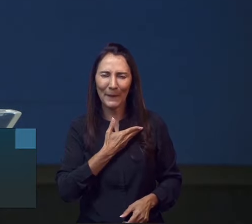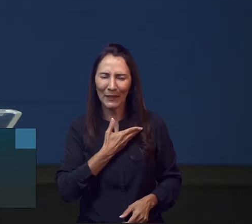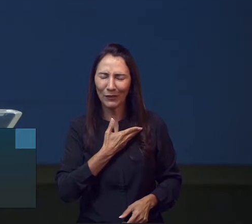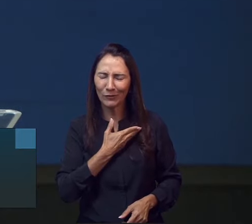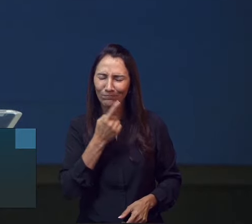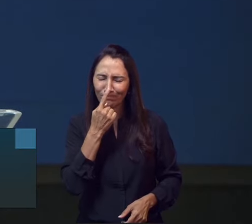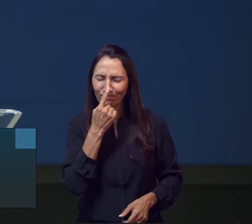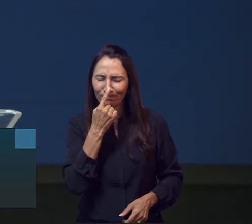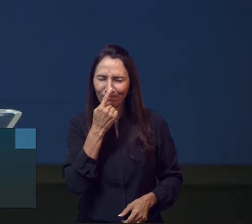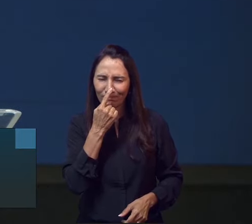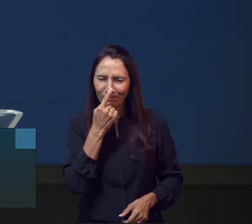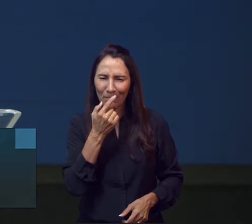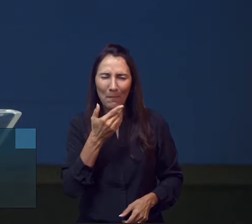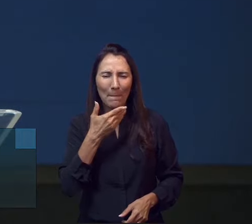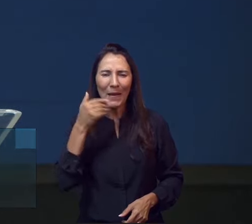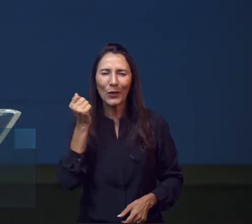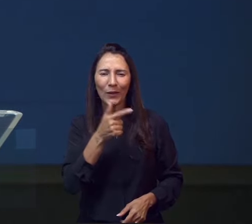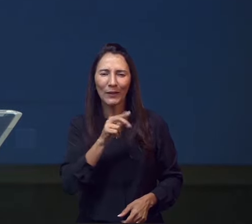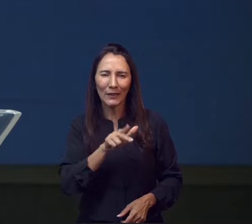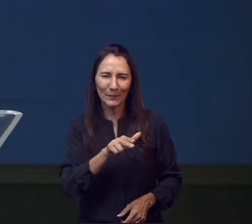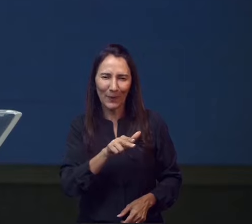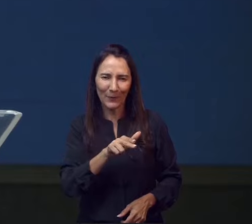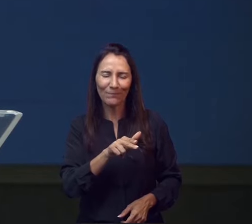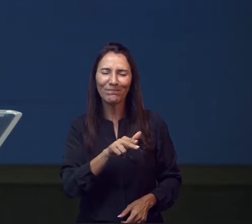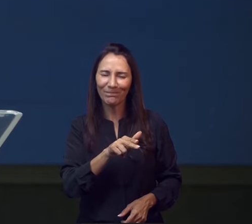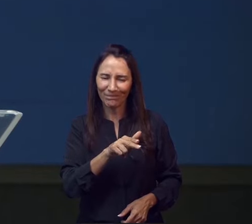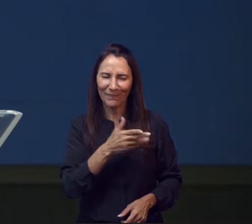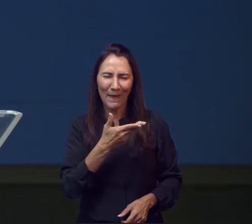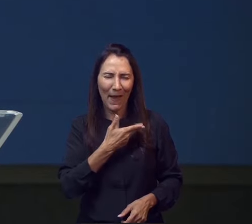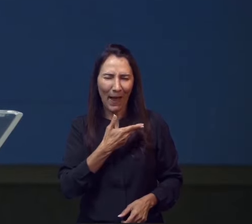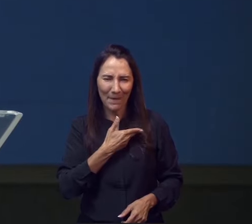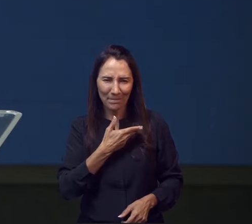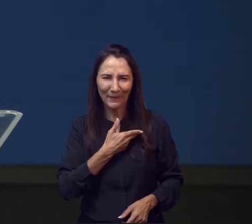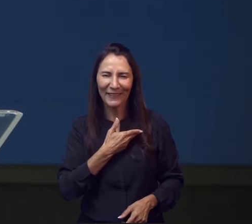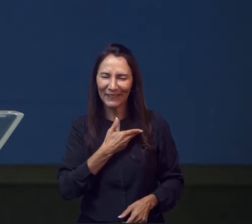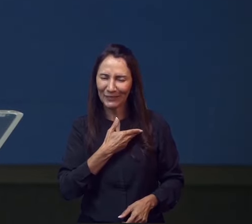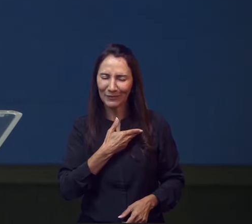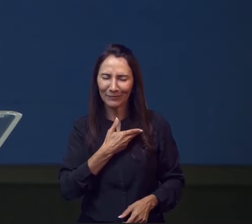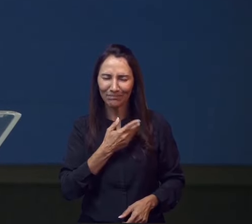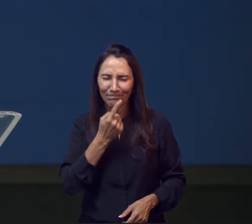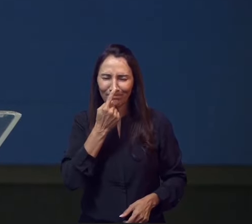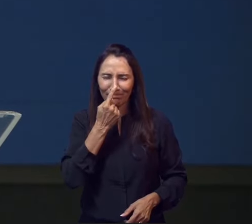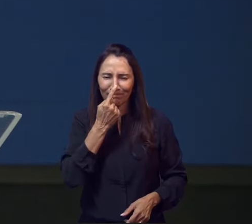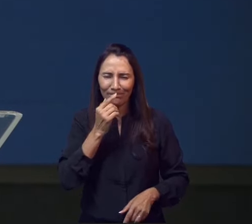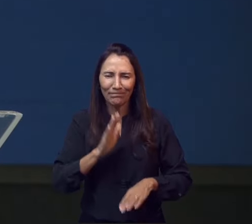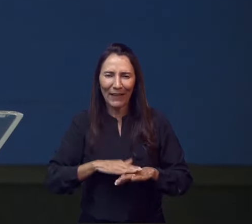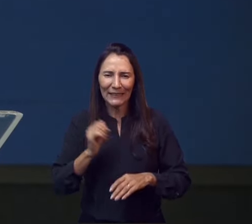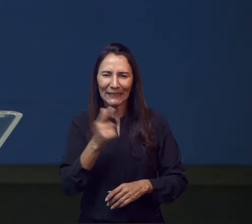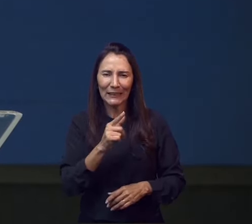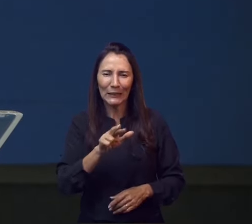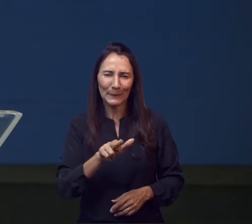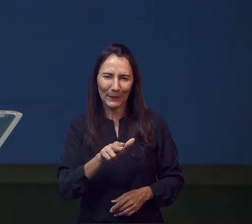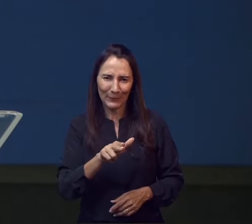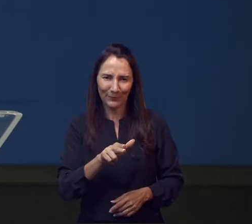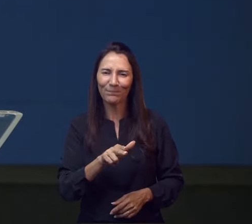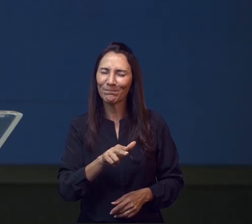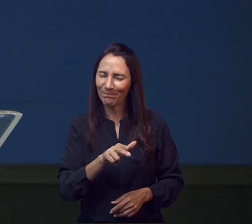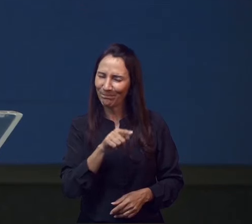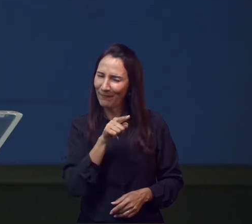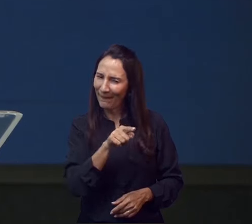irmão amigos mais chegados do que um irmão e pastor Jorge é um amigo mais